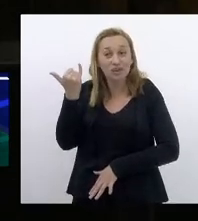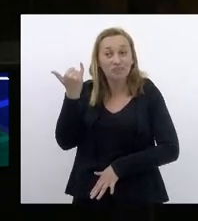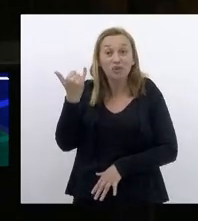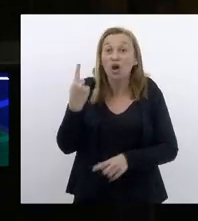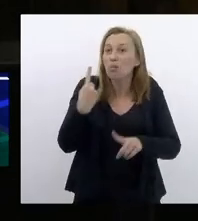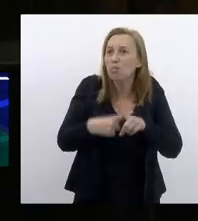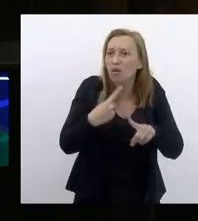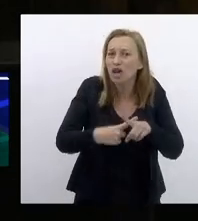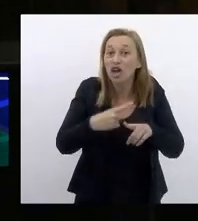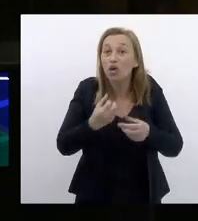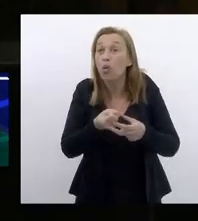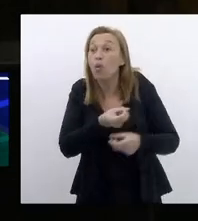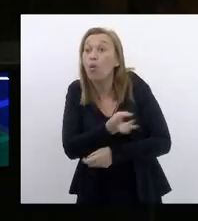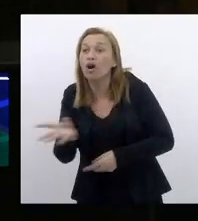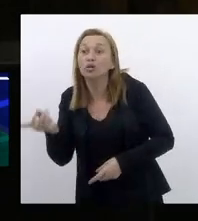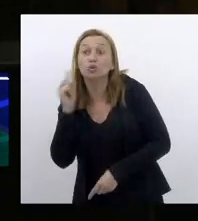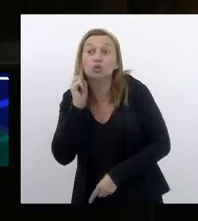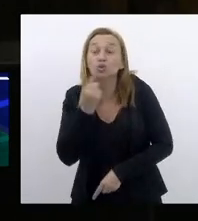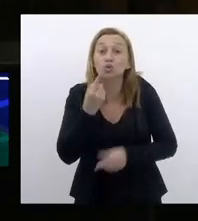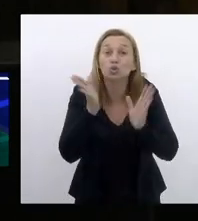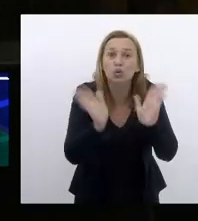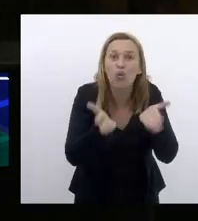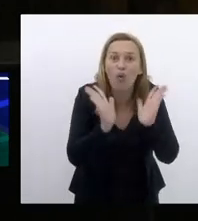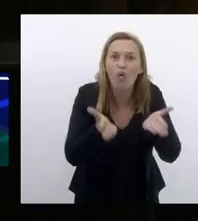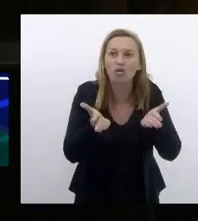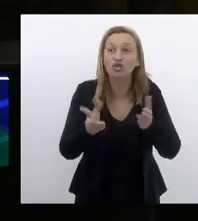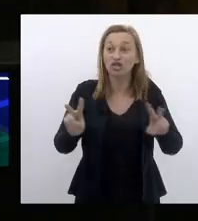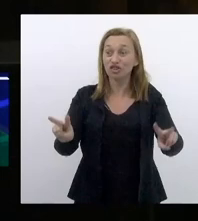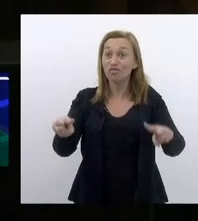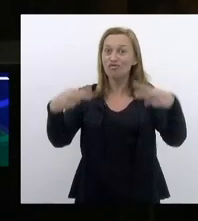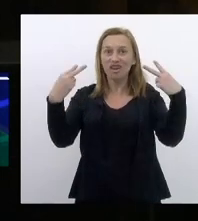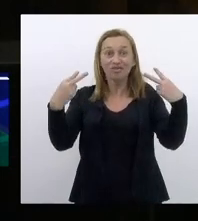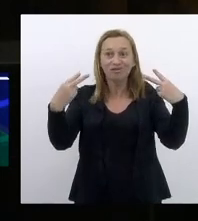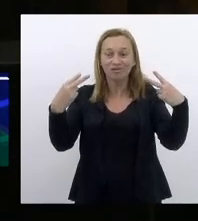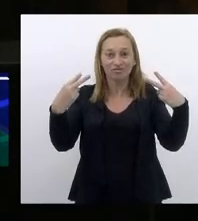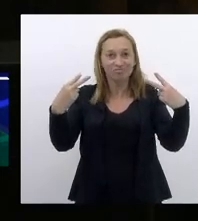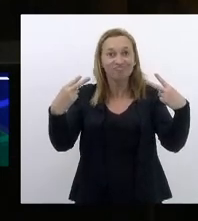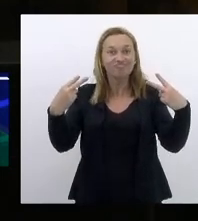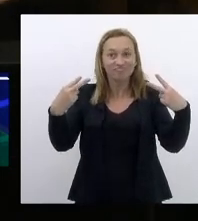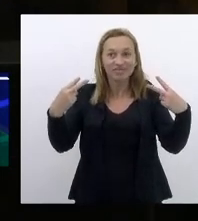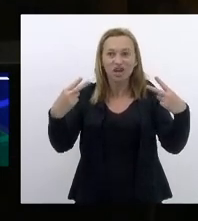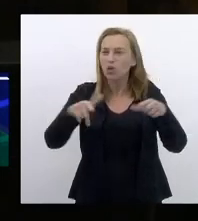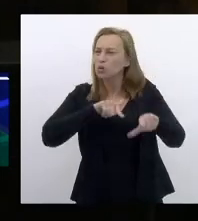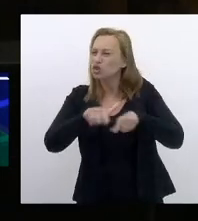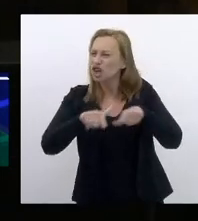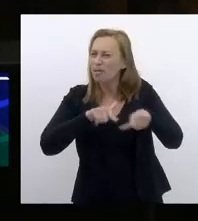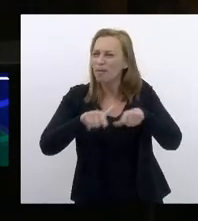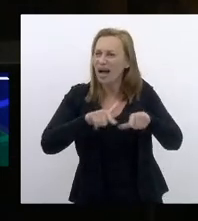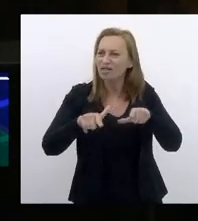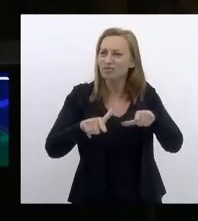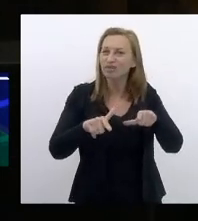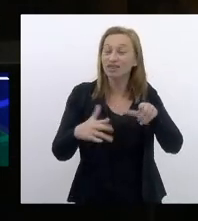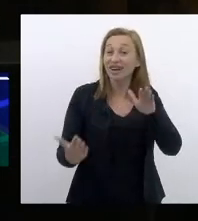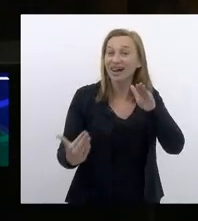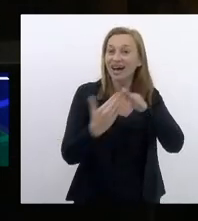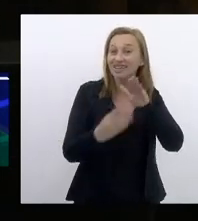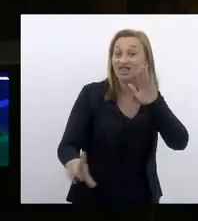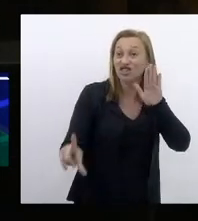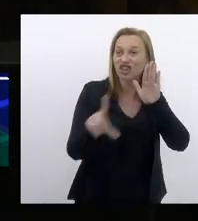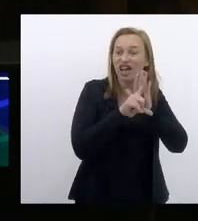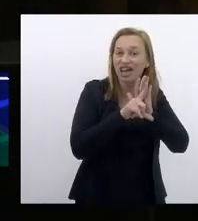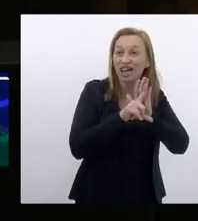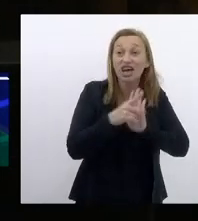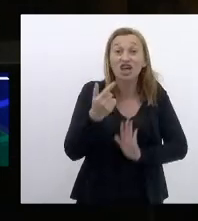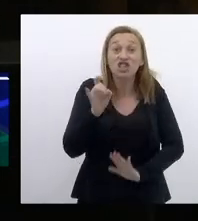Porque quantos surdos hoje estão vendo os trabalhos legislativos e